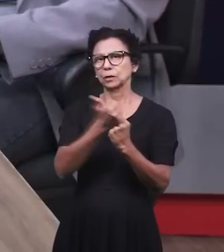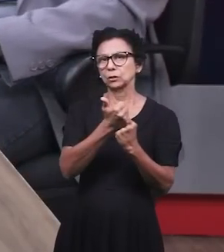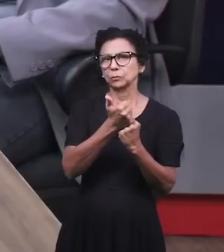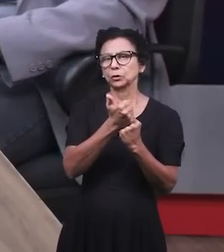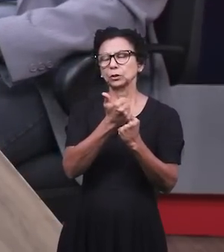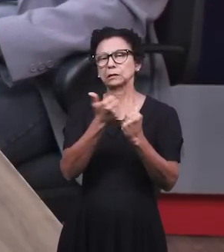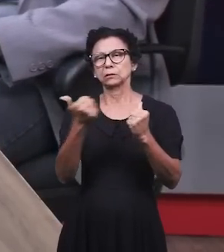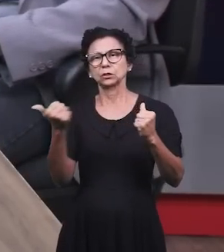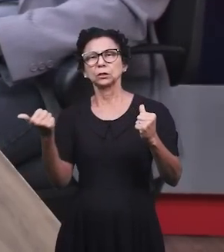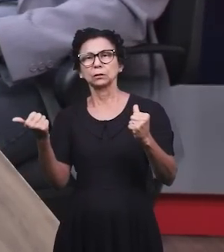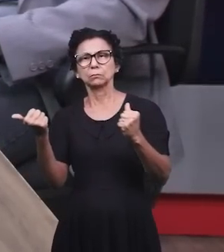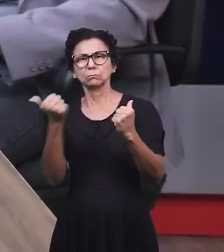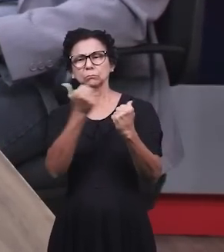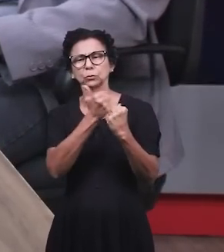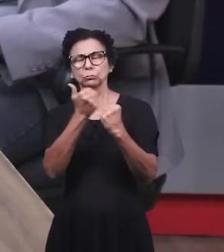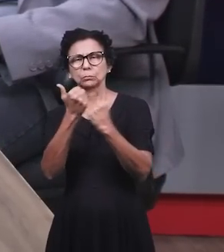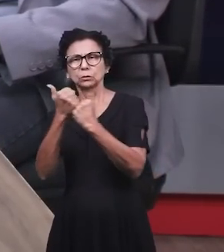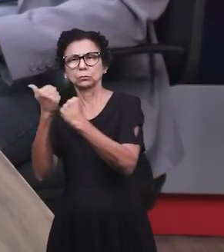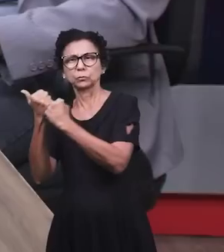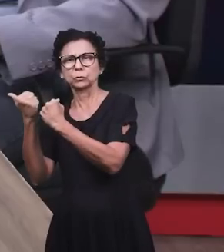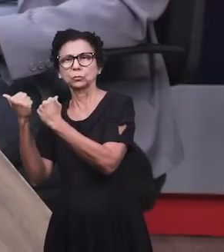vamos dizer, a penúltima letra, né?